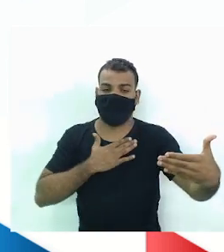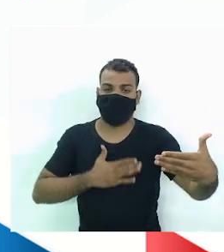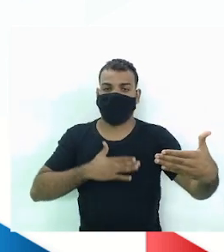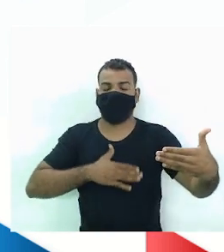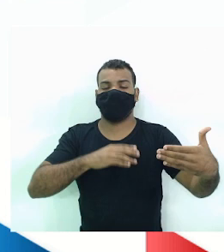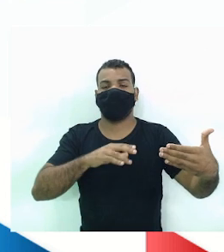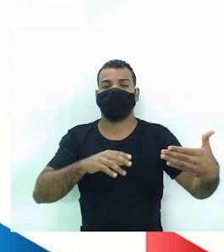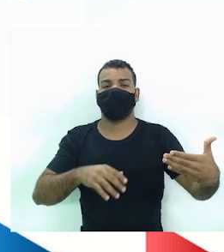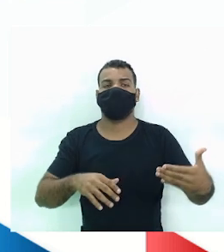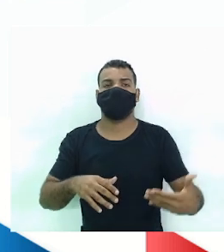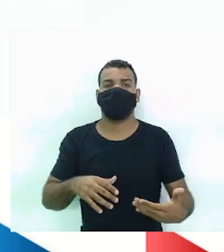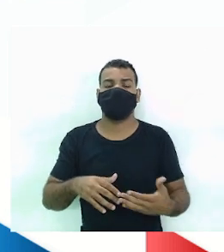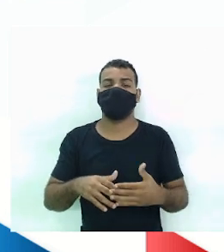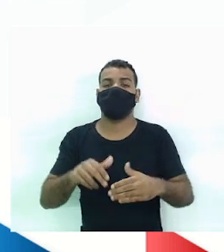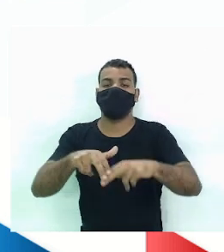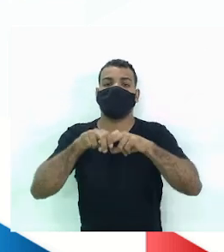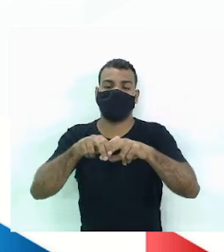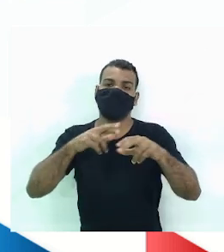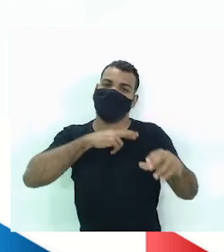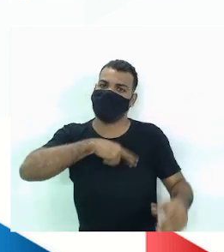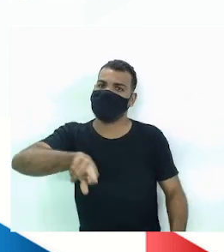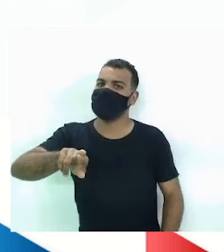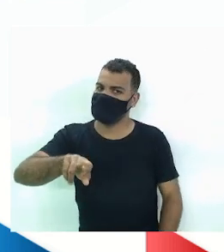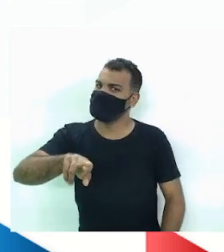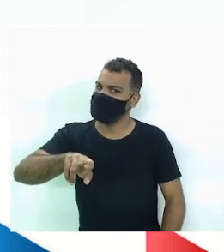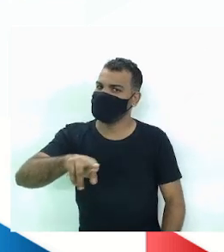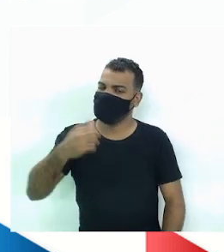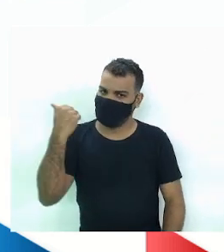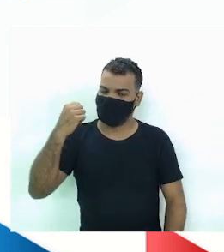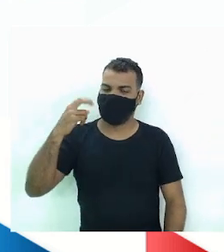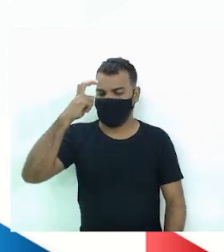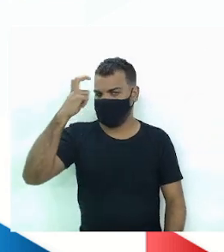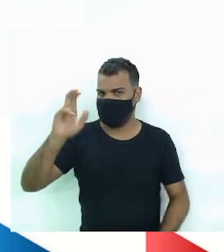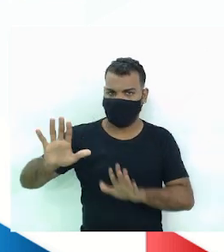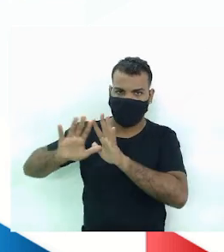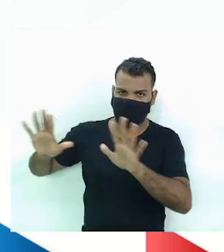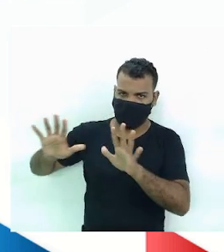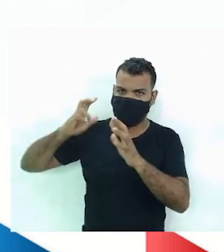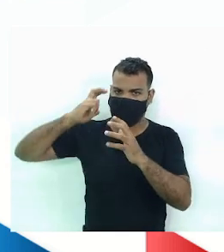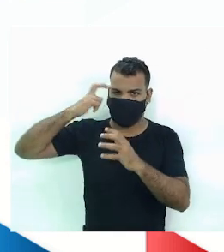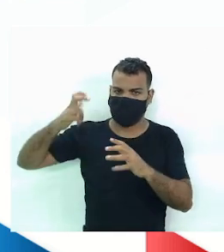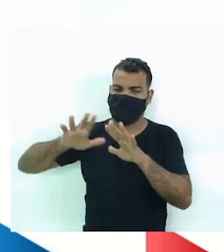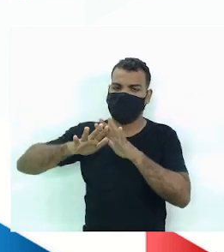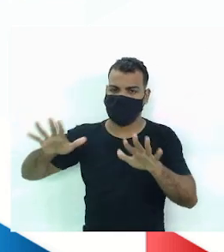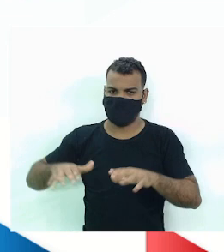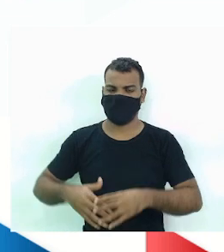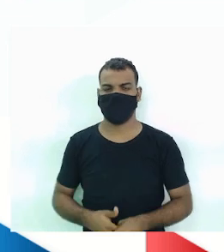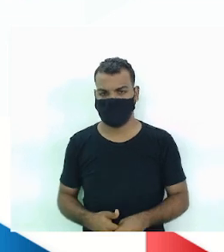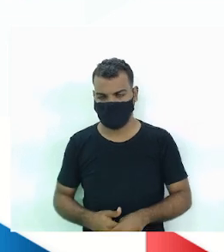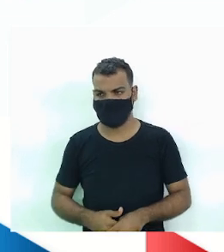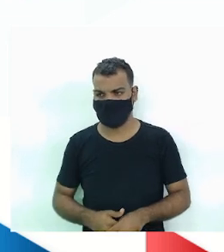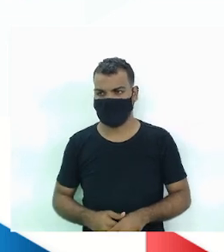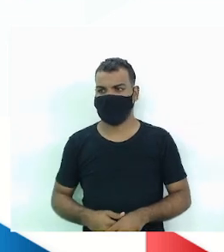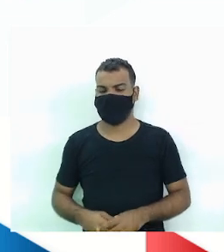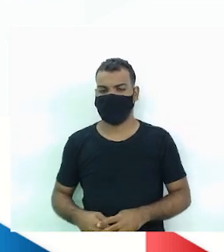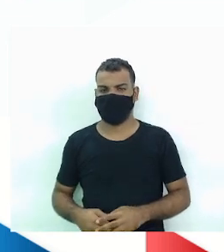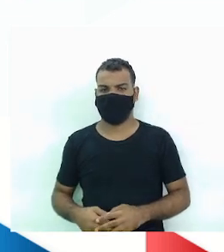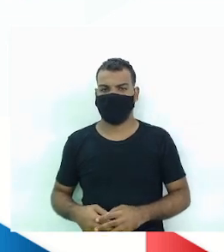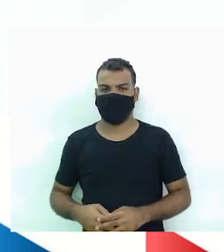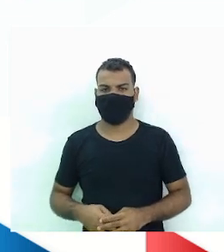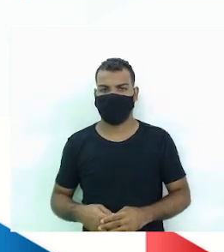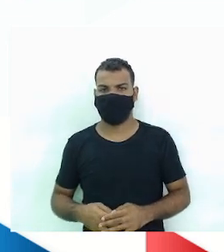casta, era por questão religiosa, né? O poder vinculado à extensão de terra. Os laços da